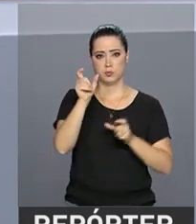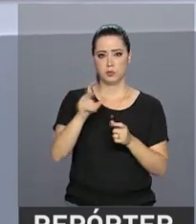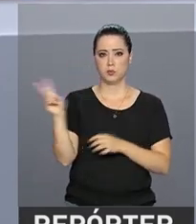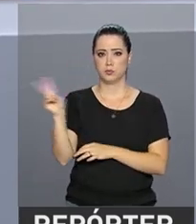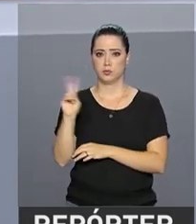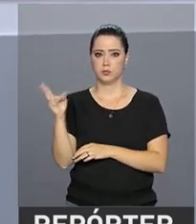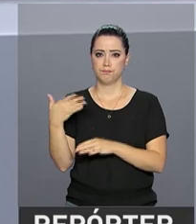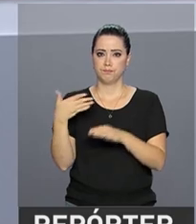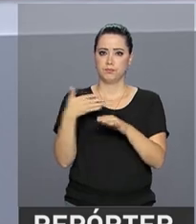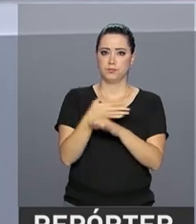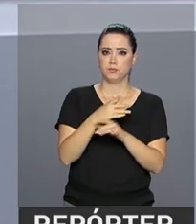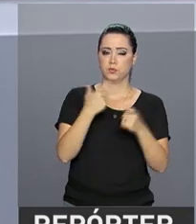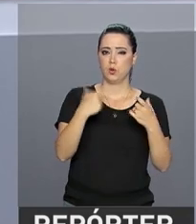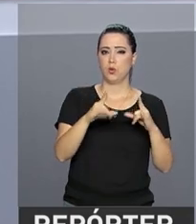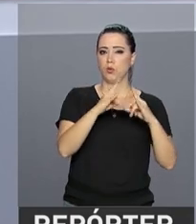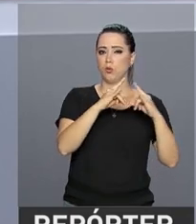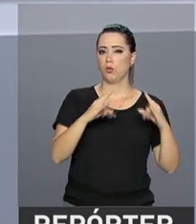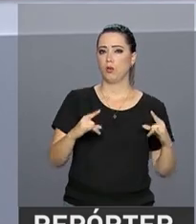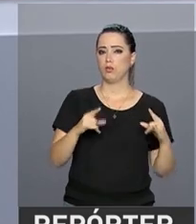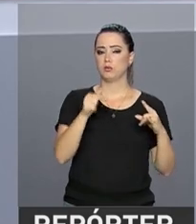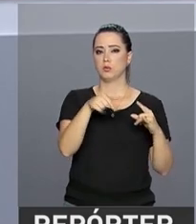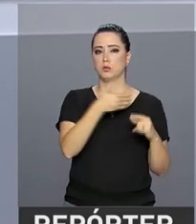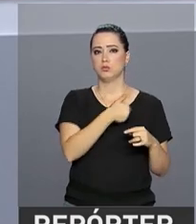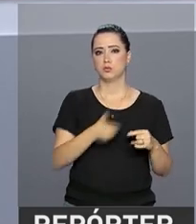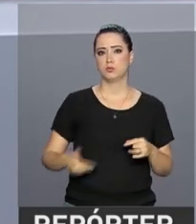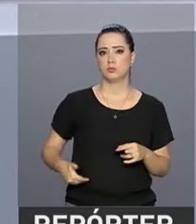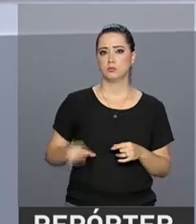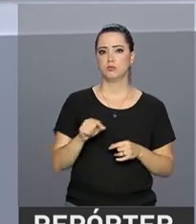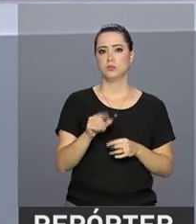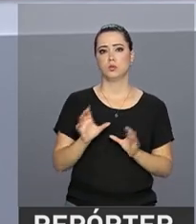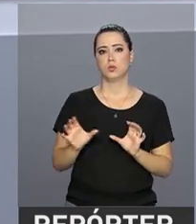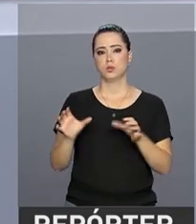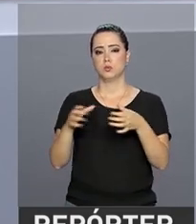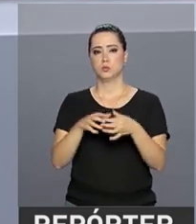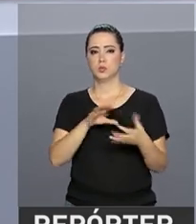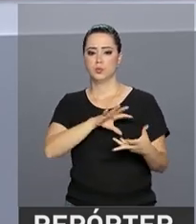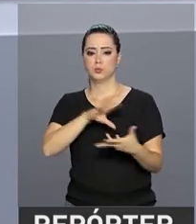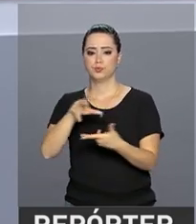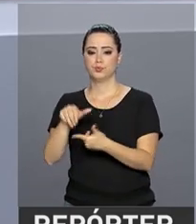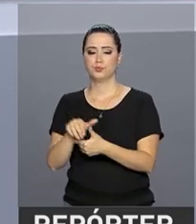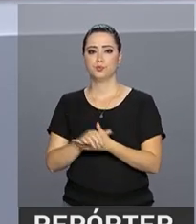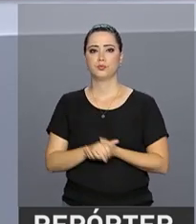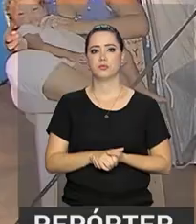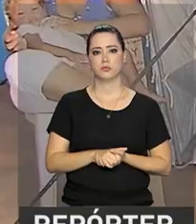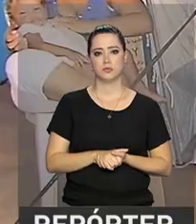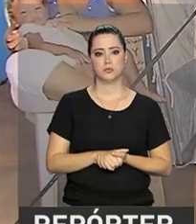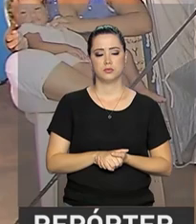desses venezuelanos que estão em abrigos montados pelo governo e por agências internacionais.